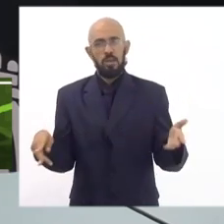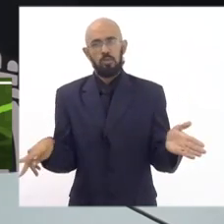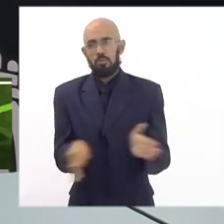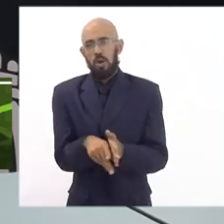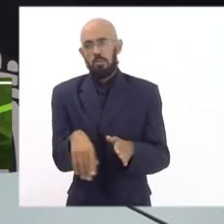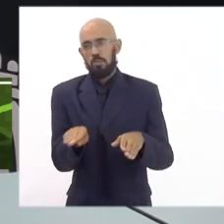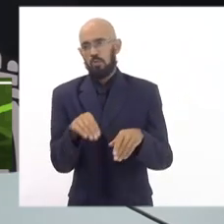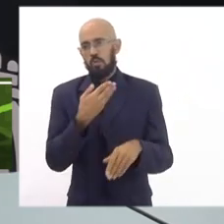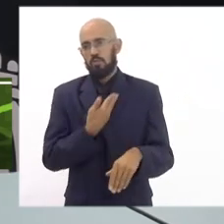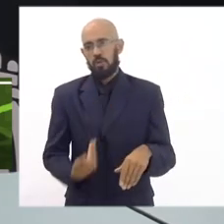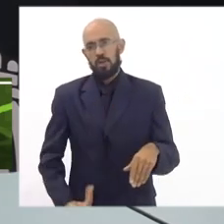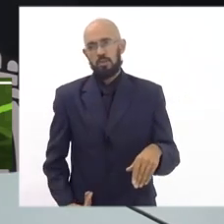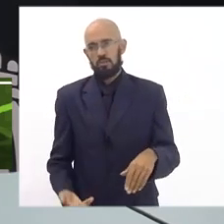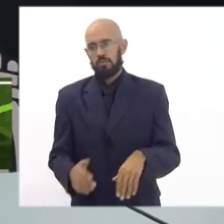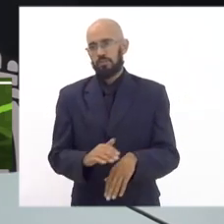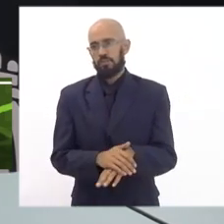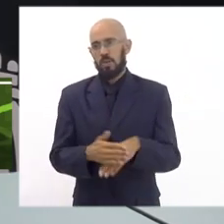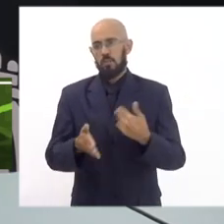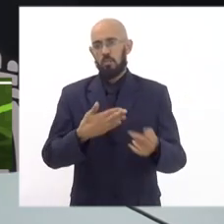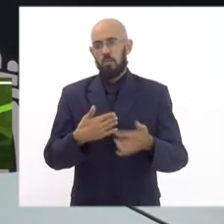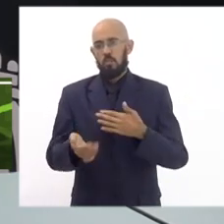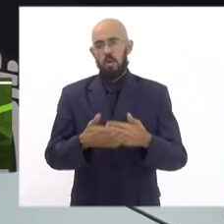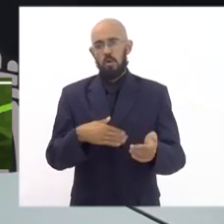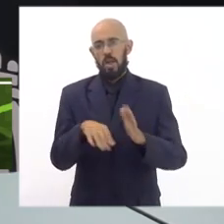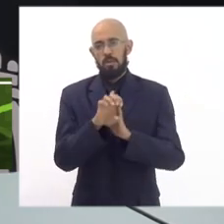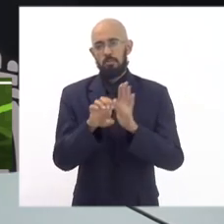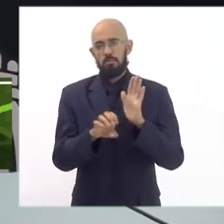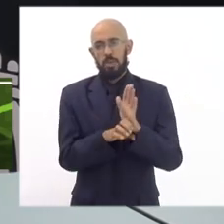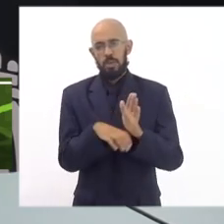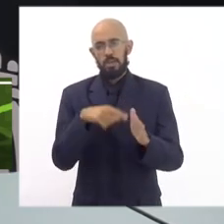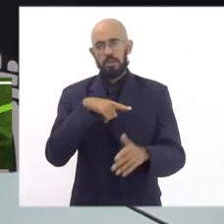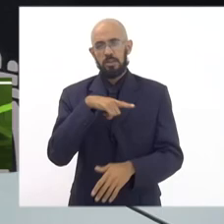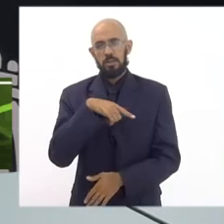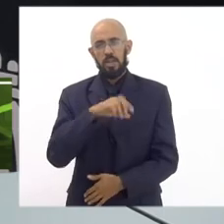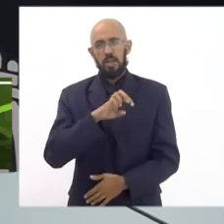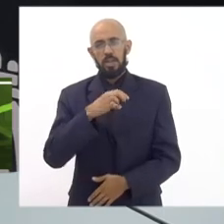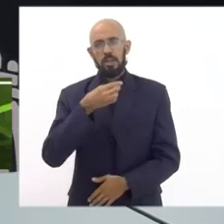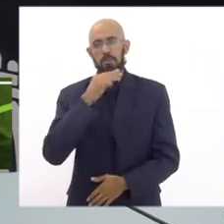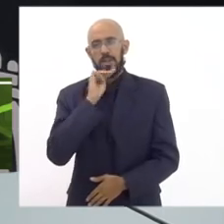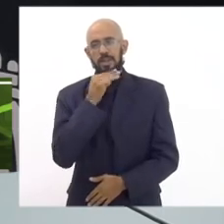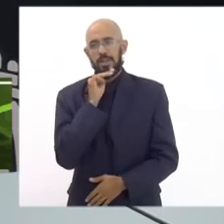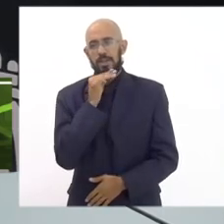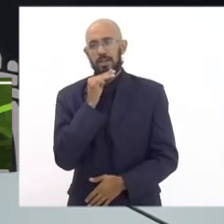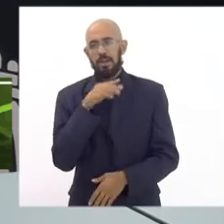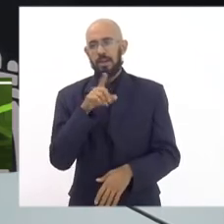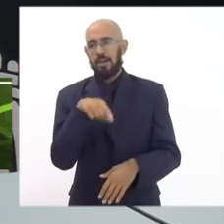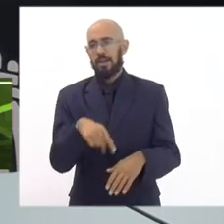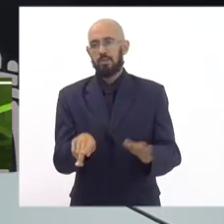jeito. Exatamente. Qualquer emenda que tiver assinado Chiquinho da Mangueira é emenda do governo.